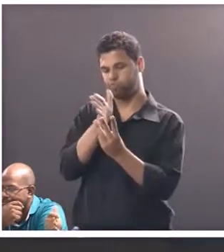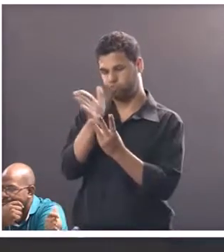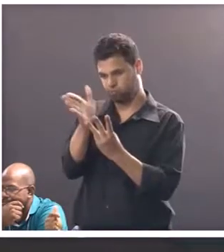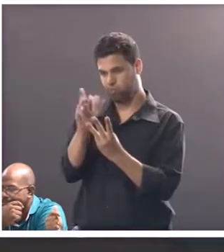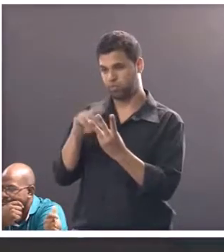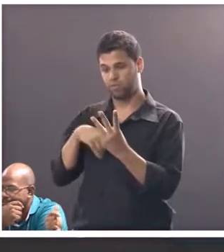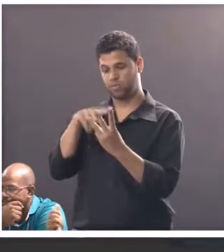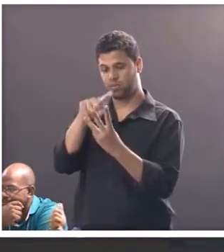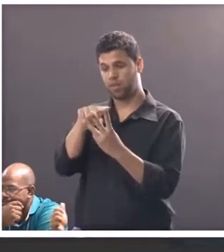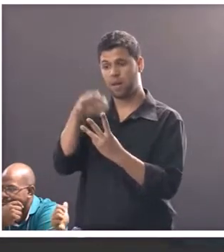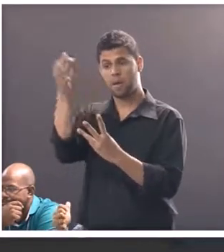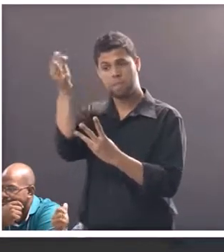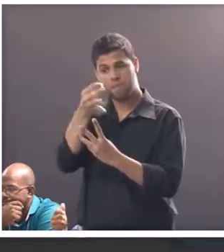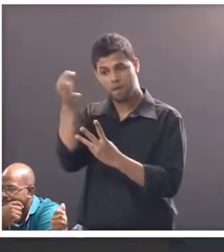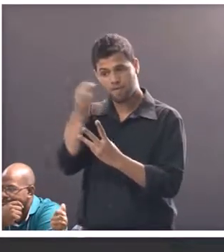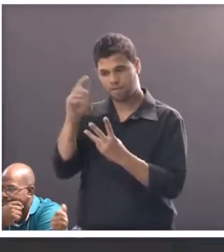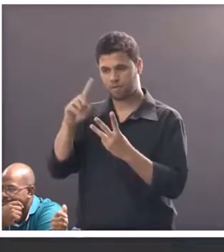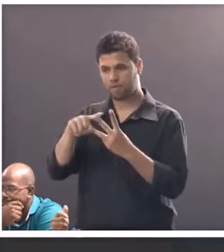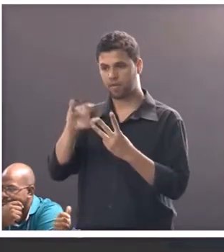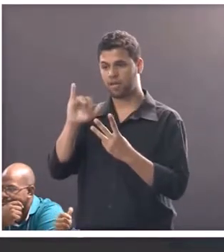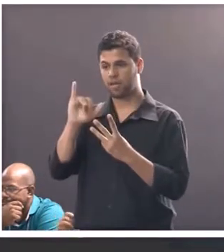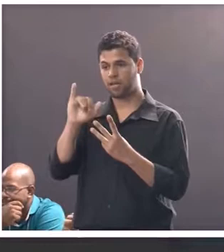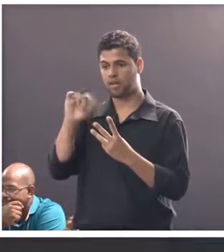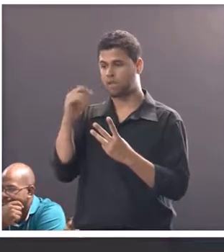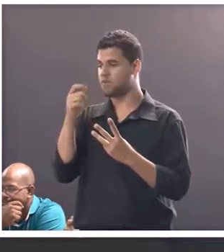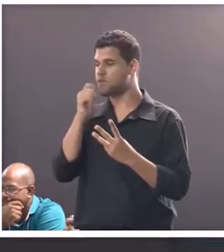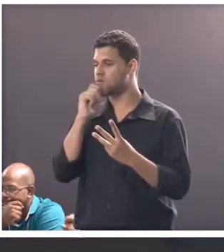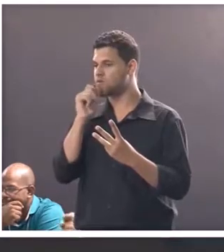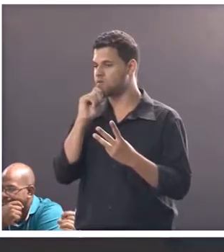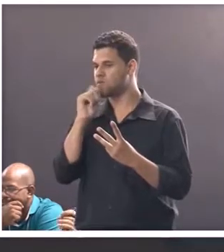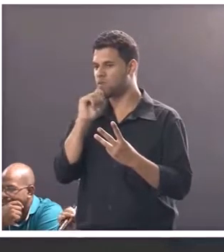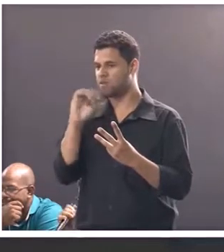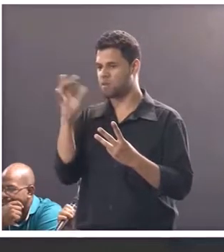o imperfeito e o mais que perfeito.